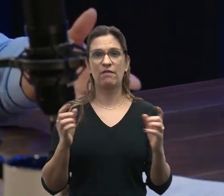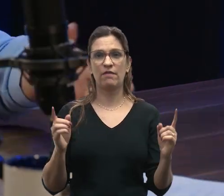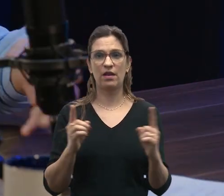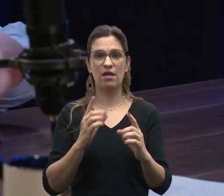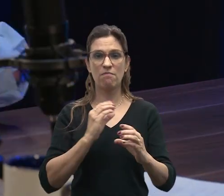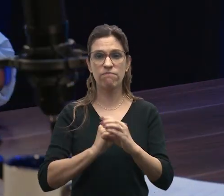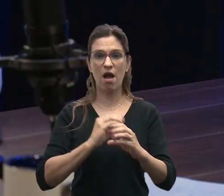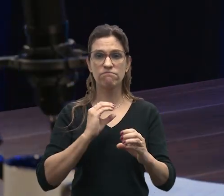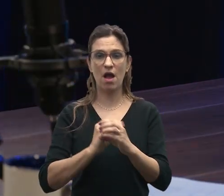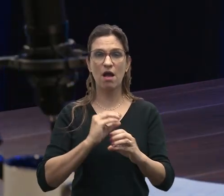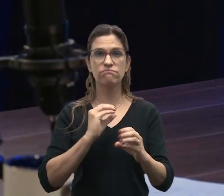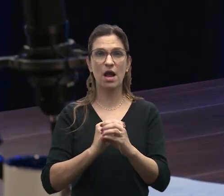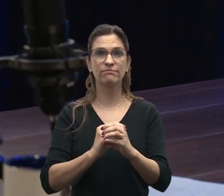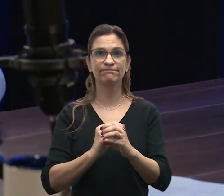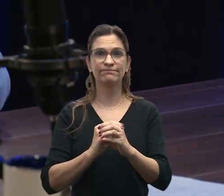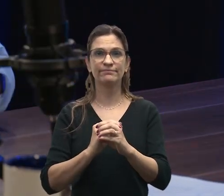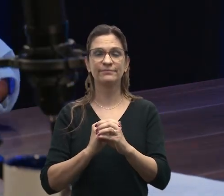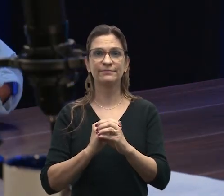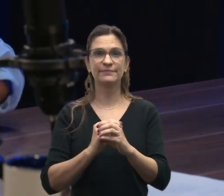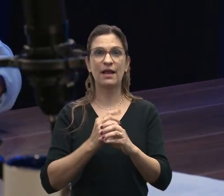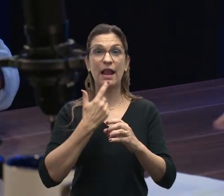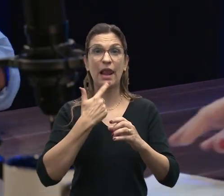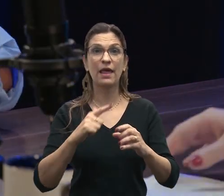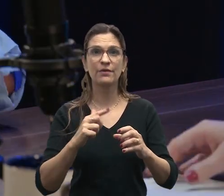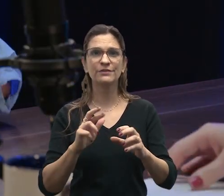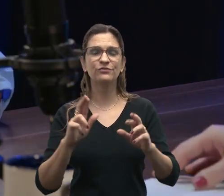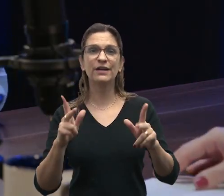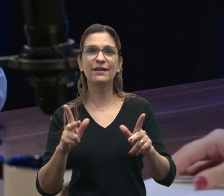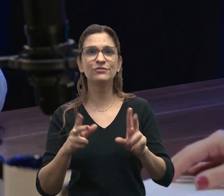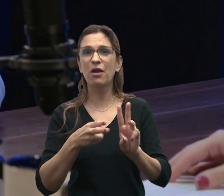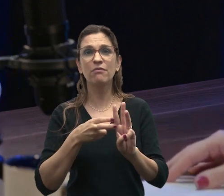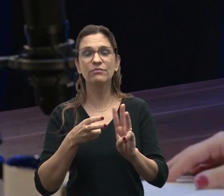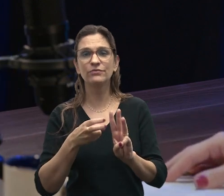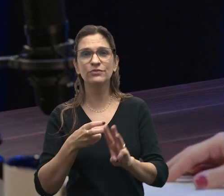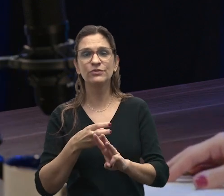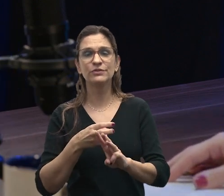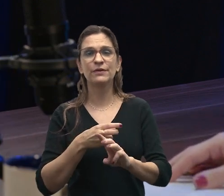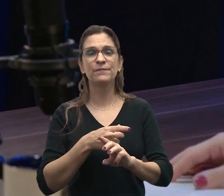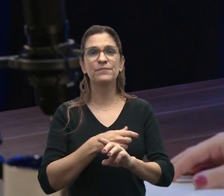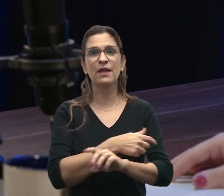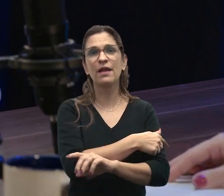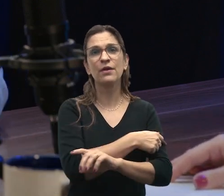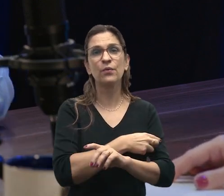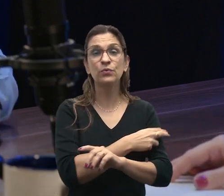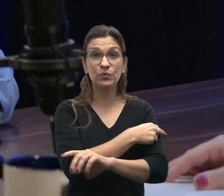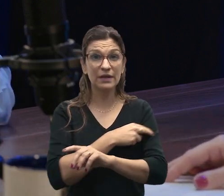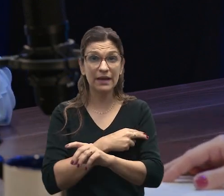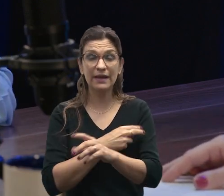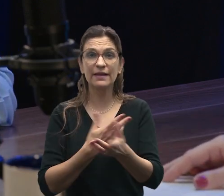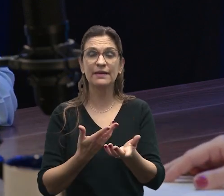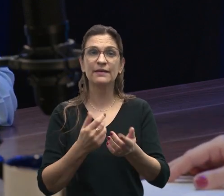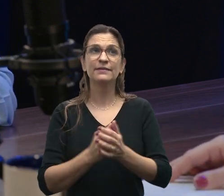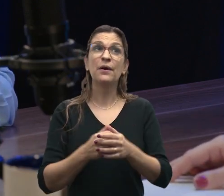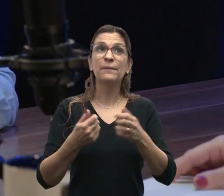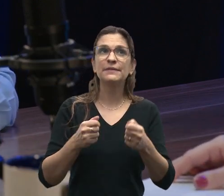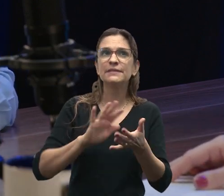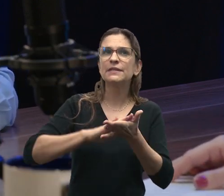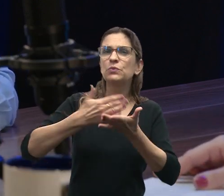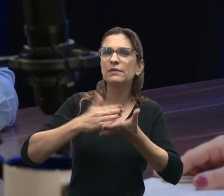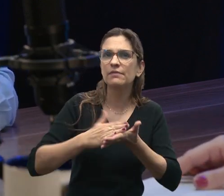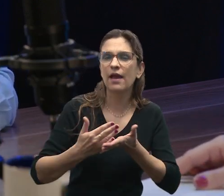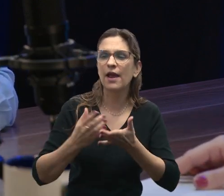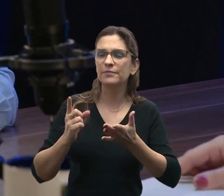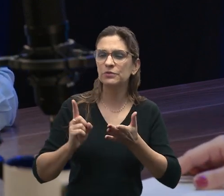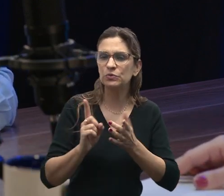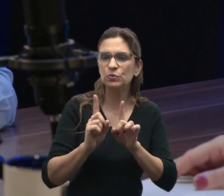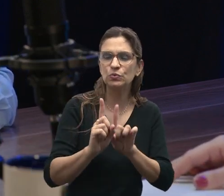você também, mas imagina elas chegar lá, dizer certas coisas, então precisa ter um intérprete. Enfim, então tudo isso